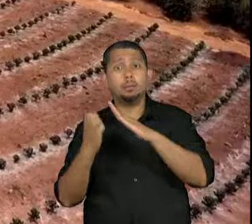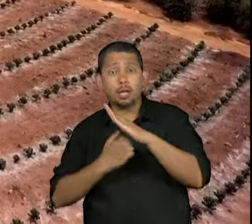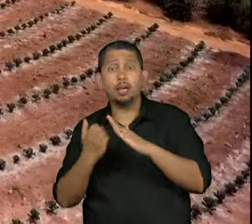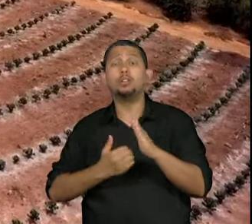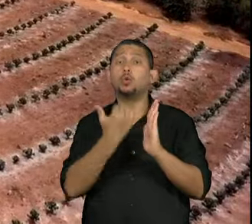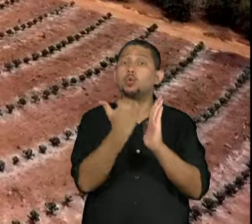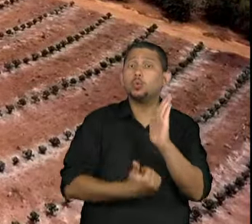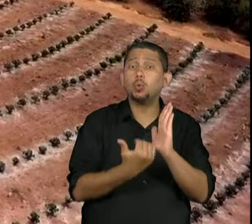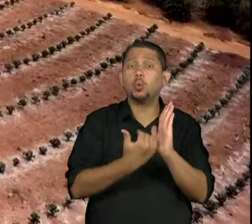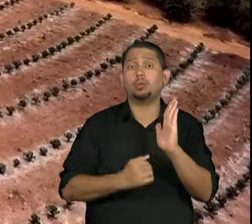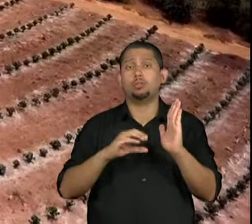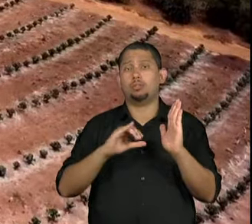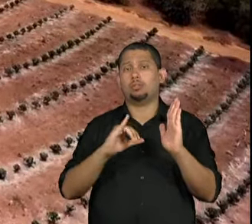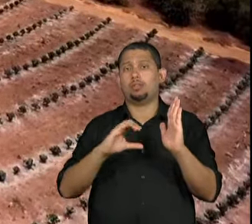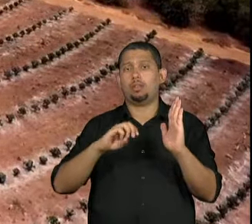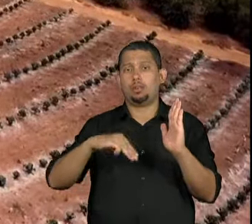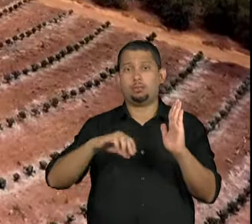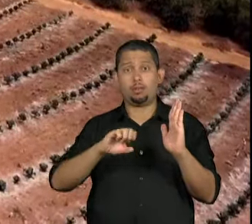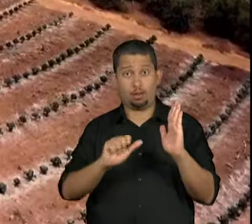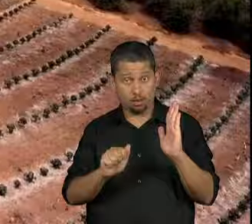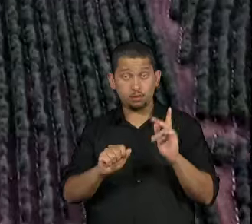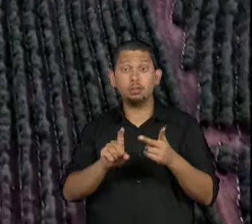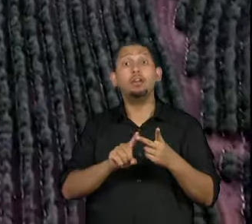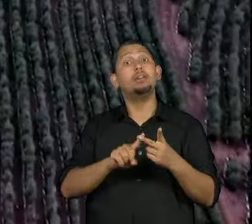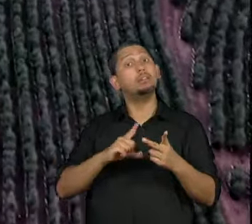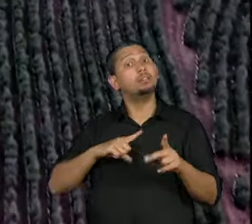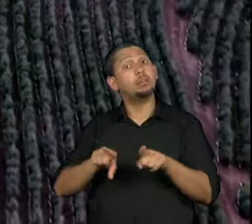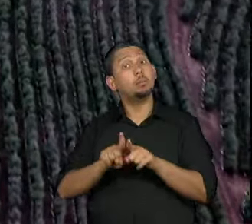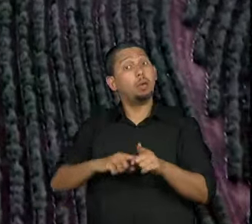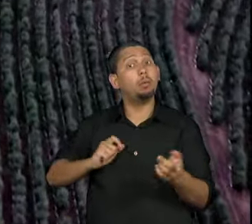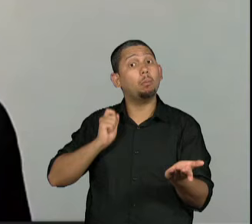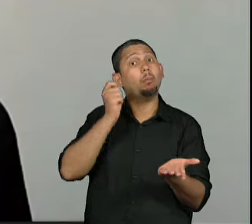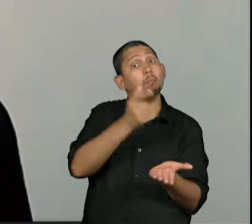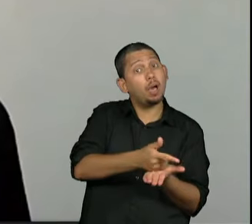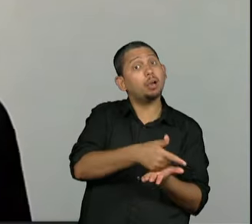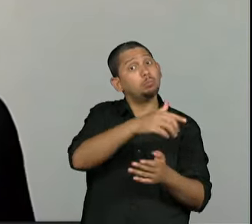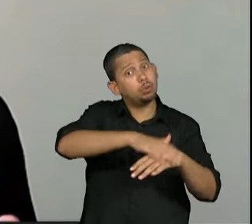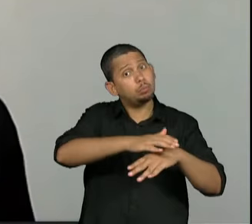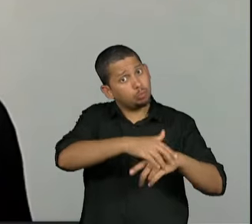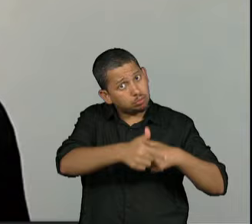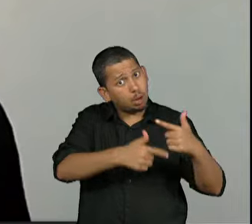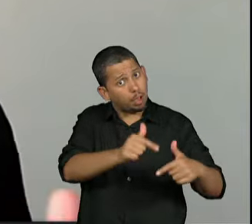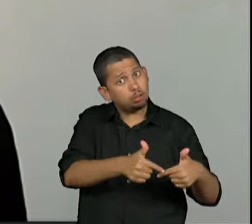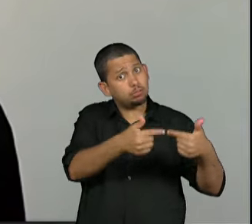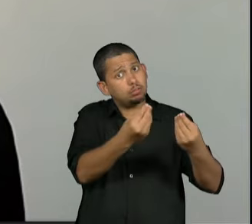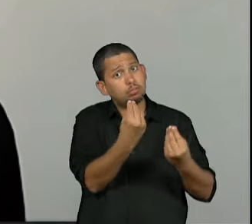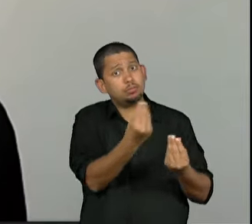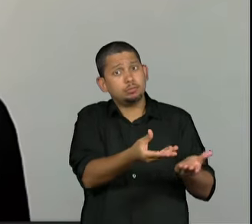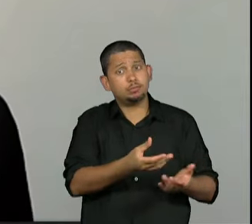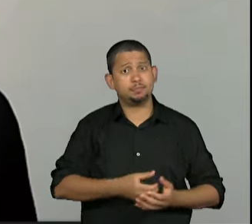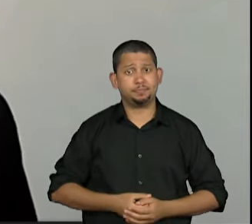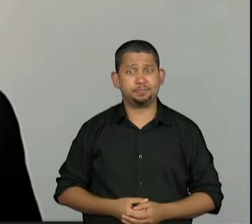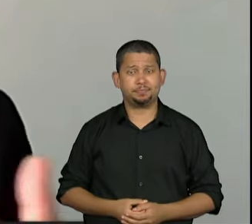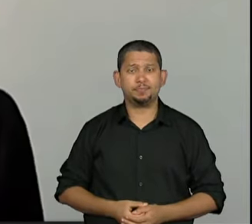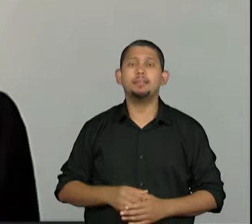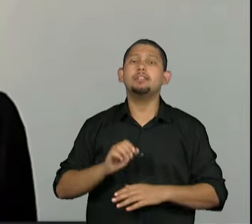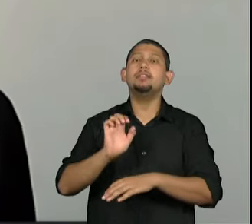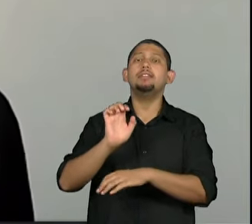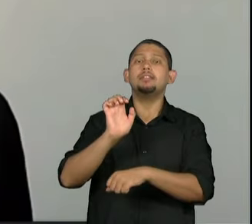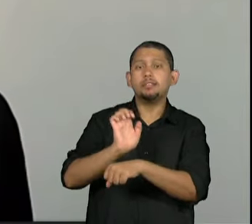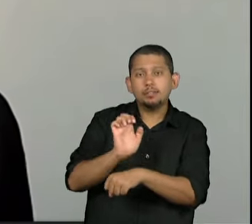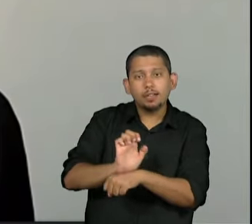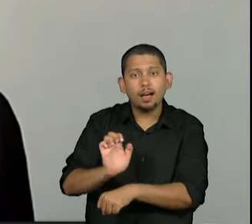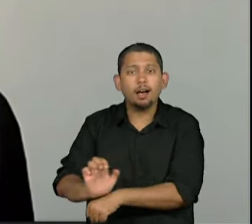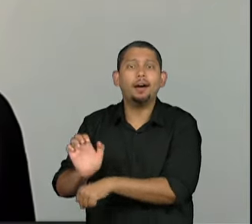ICMS ambiental e pagamento por serviços ambientais. Estados municípios e governo federal, por meio